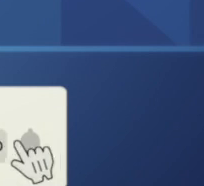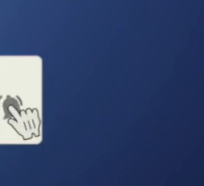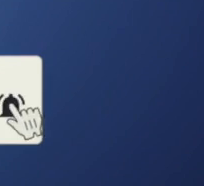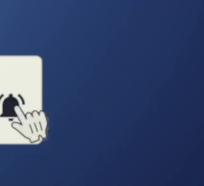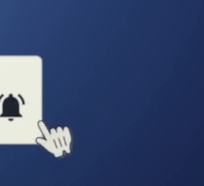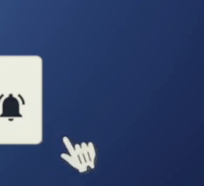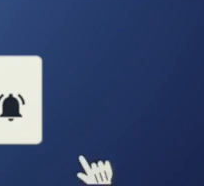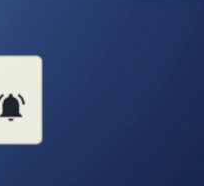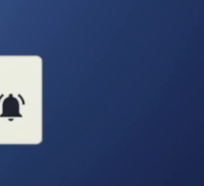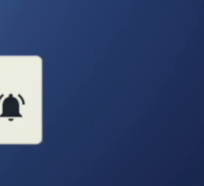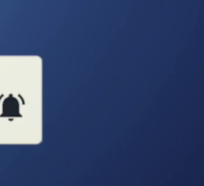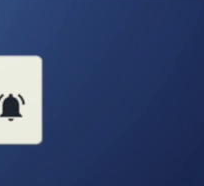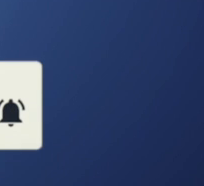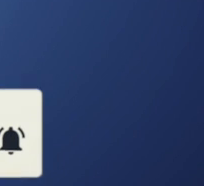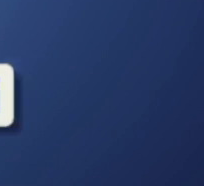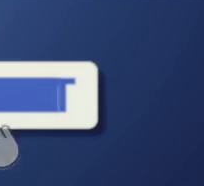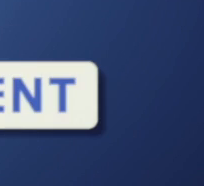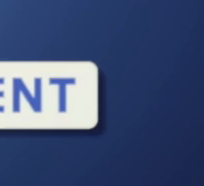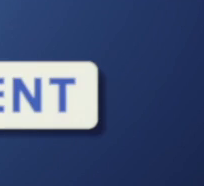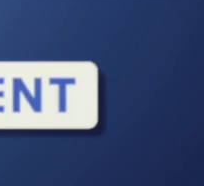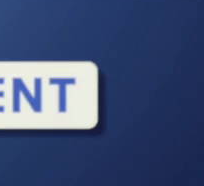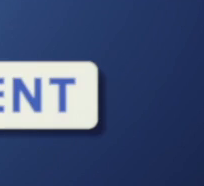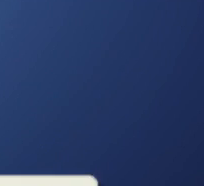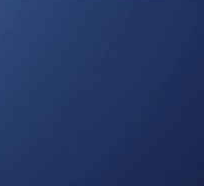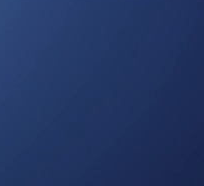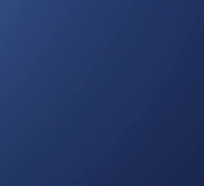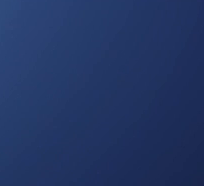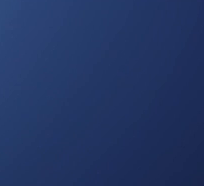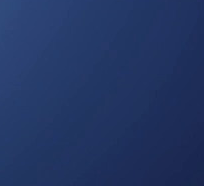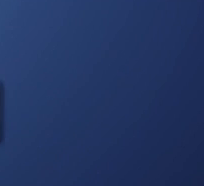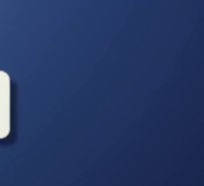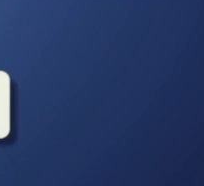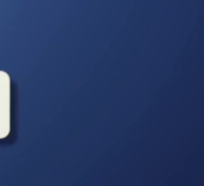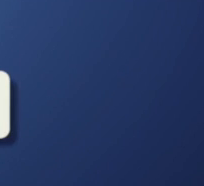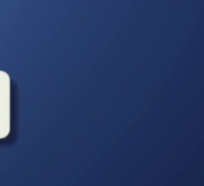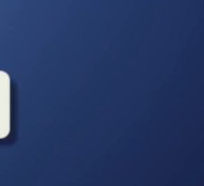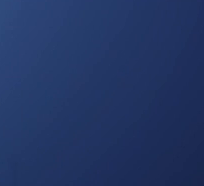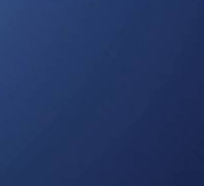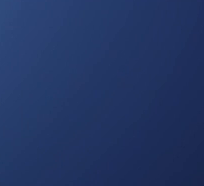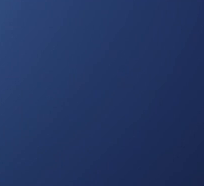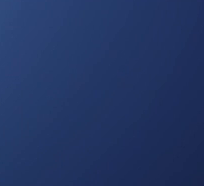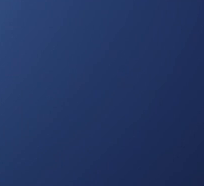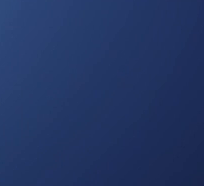inscreva. No hanehan butang notifikasyon, hodi fo komentari no fahetutan, ba media selo.